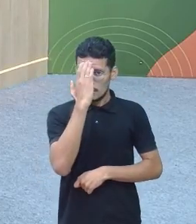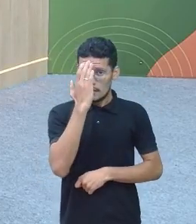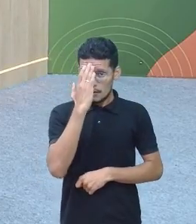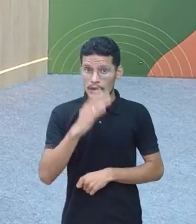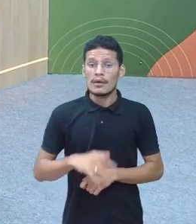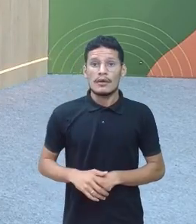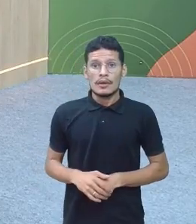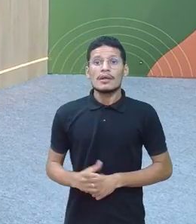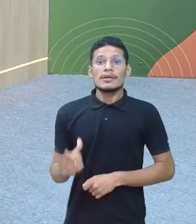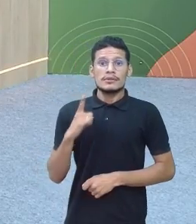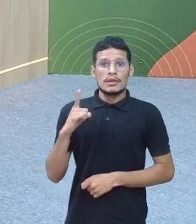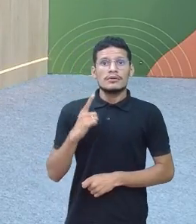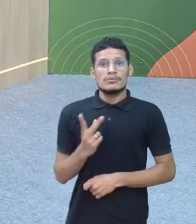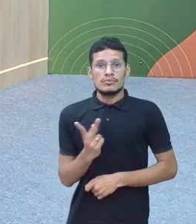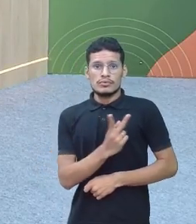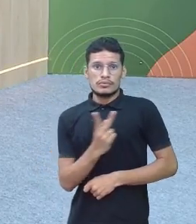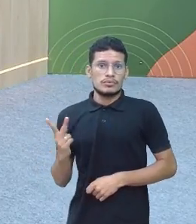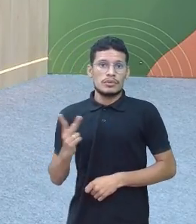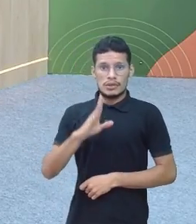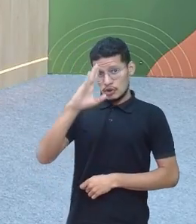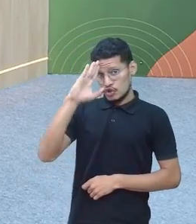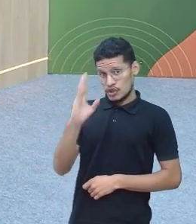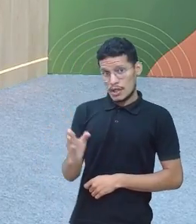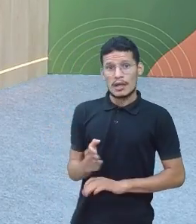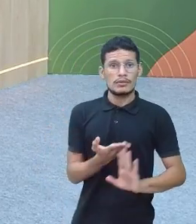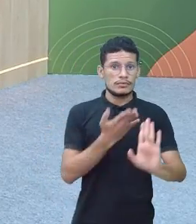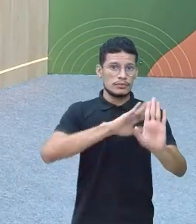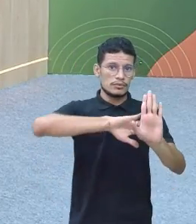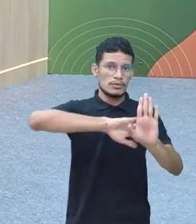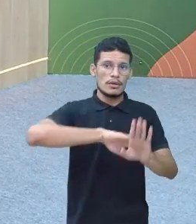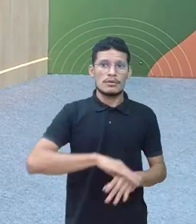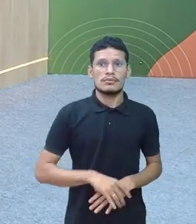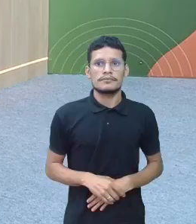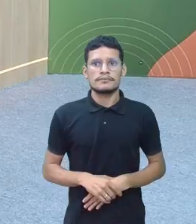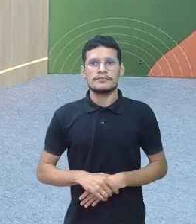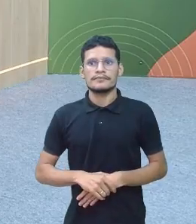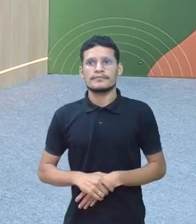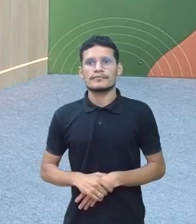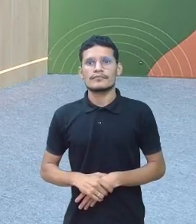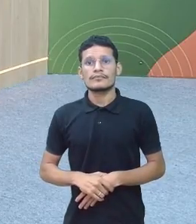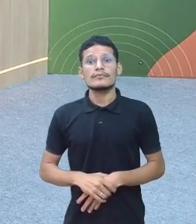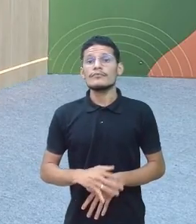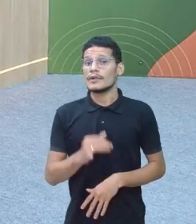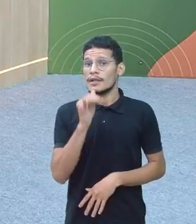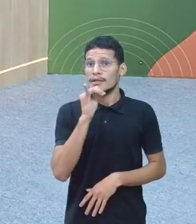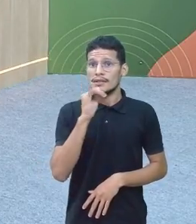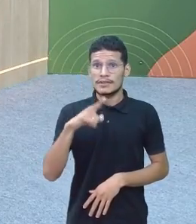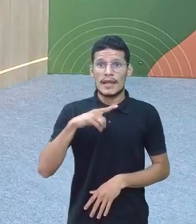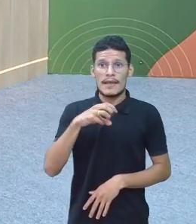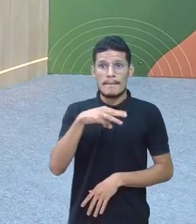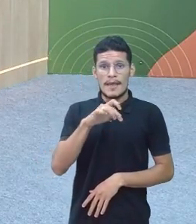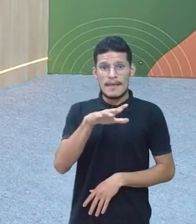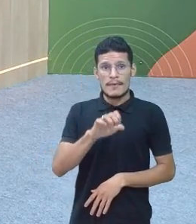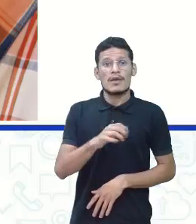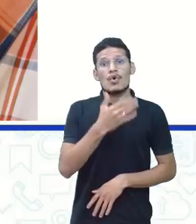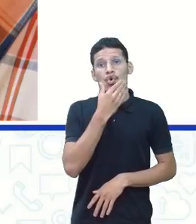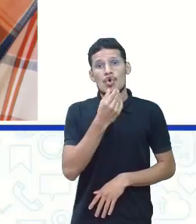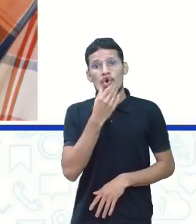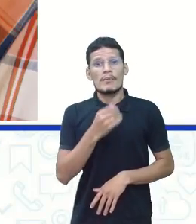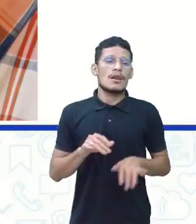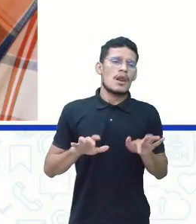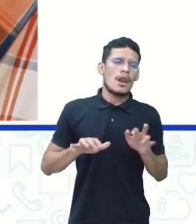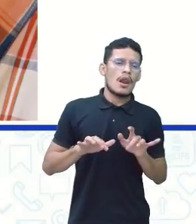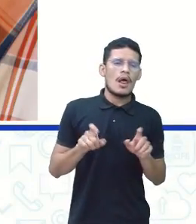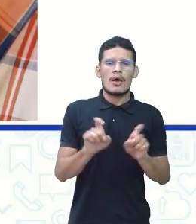o uso desses dois discursos, o direto e o indireto. Por exemplo, eu trouxe aqui um meme. Tem um senhorzinho mexendo